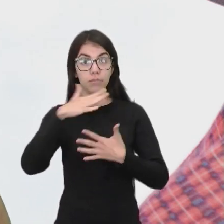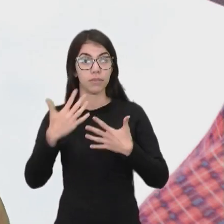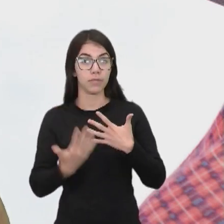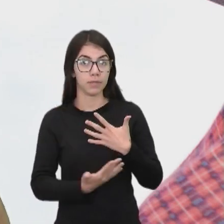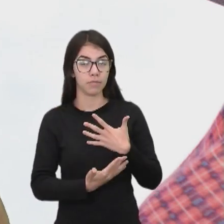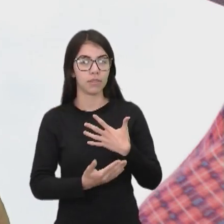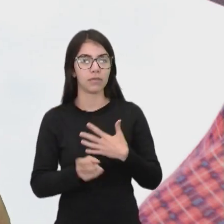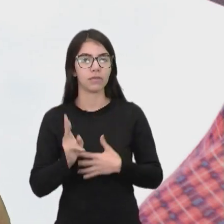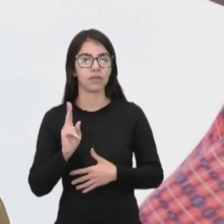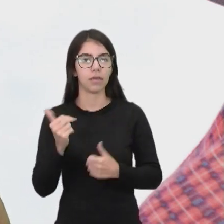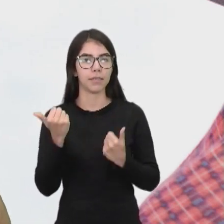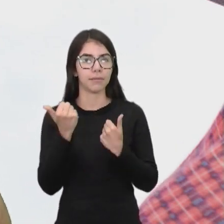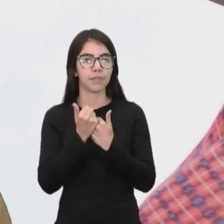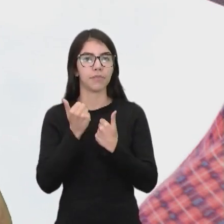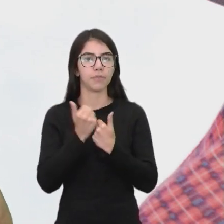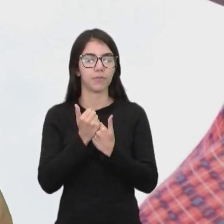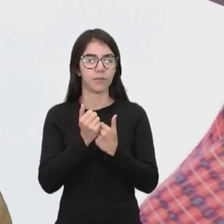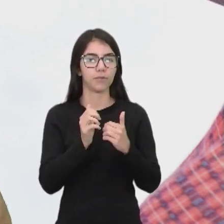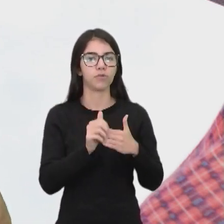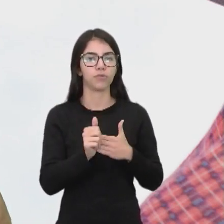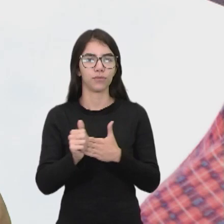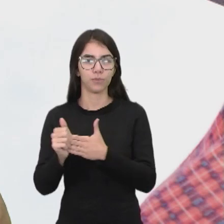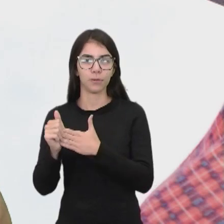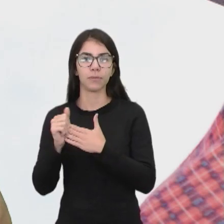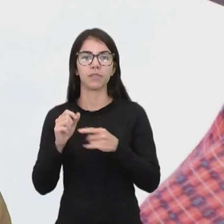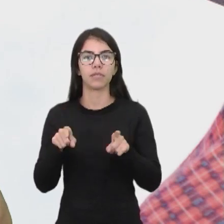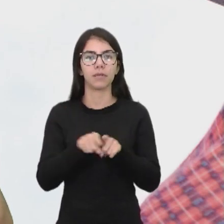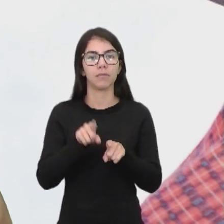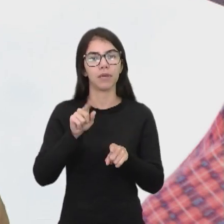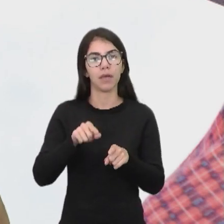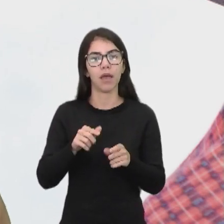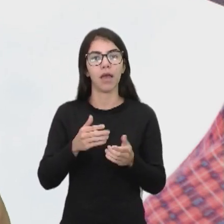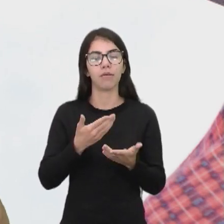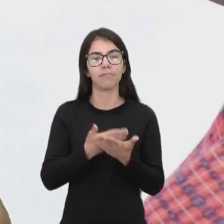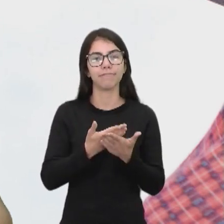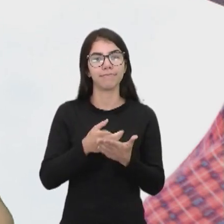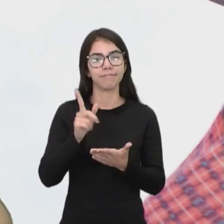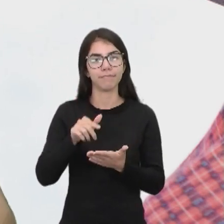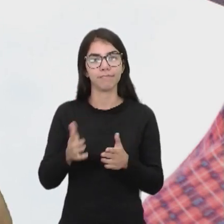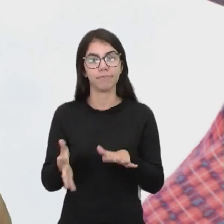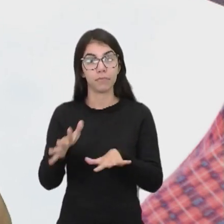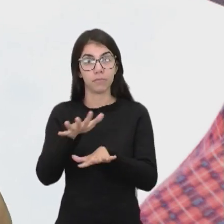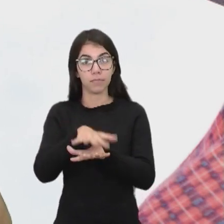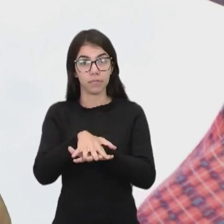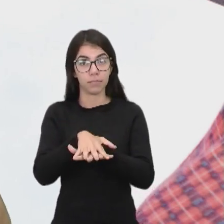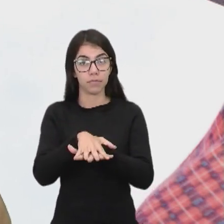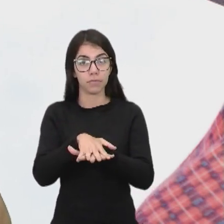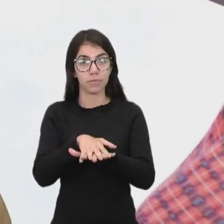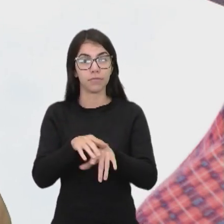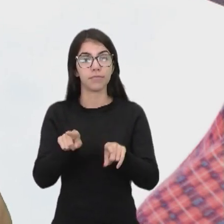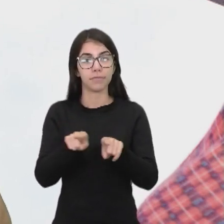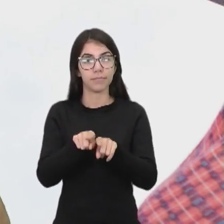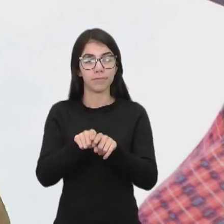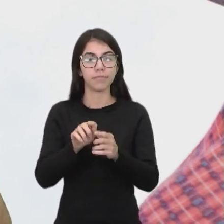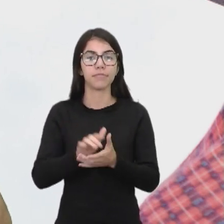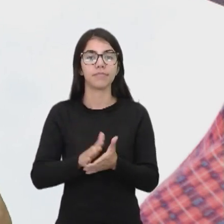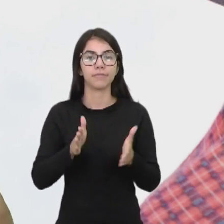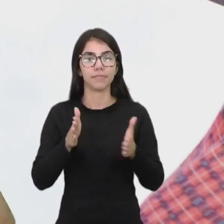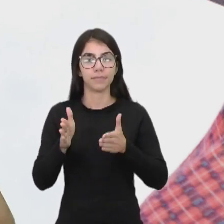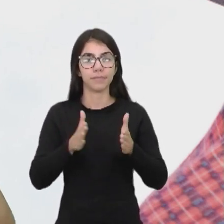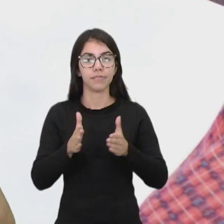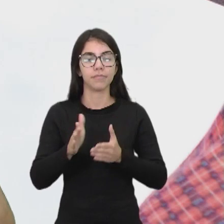Libras, né, que sempre nos auxilia bastante, deixando nossa aula mais abrangente e com certeza muito mais